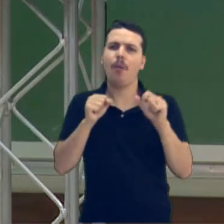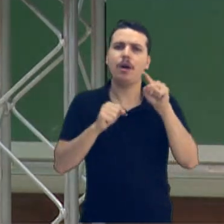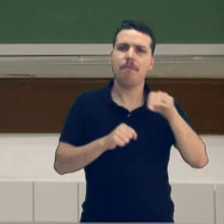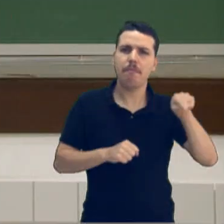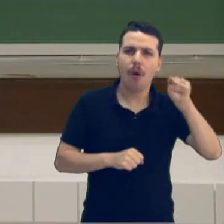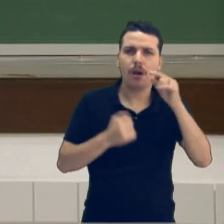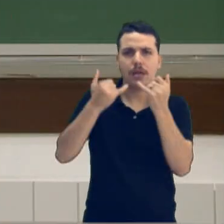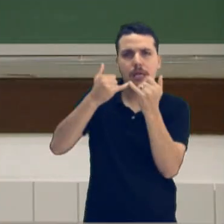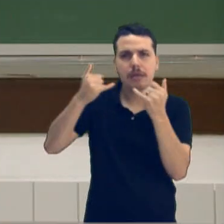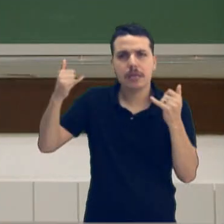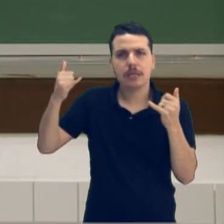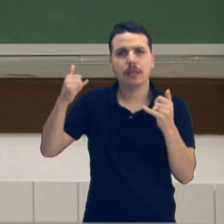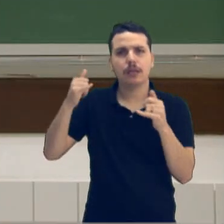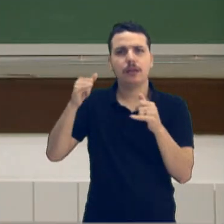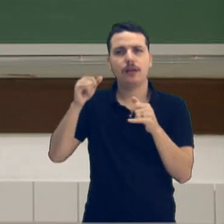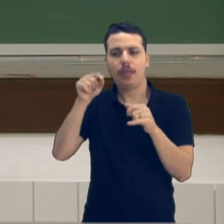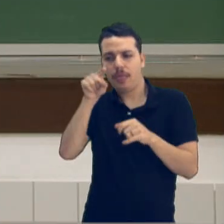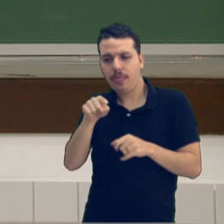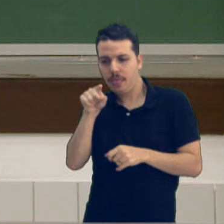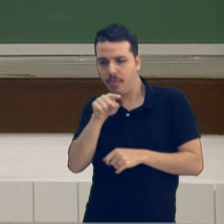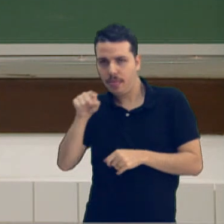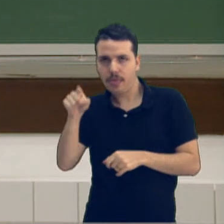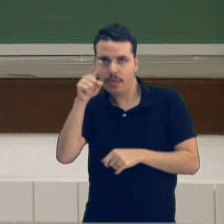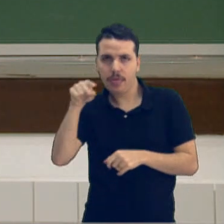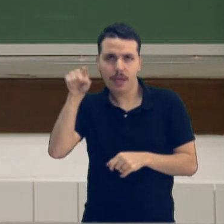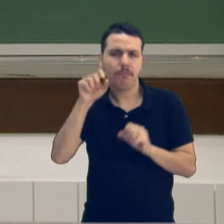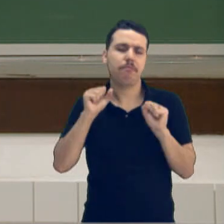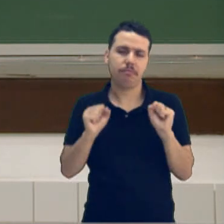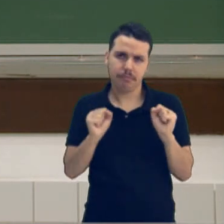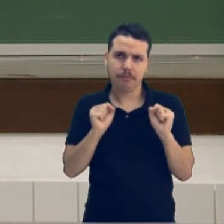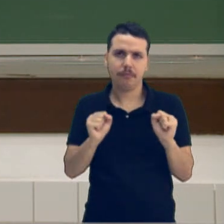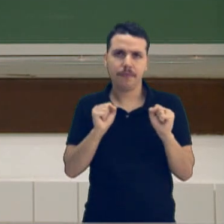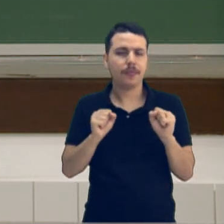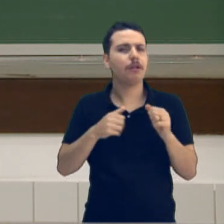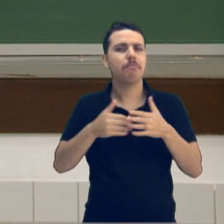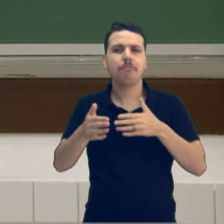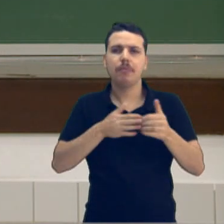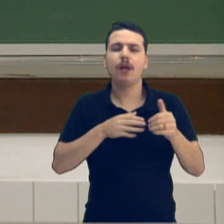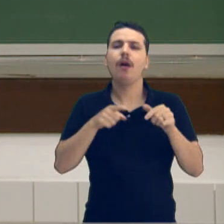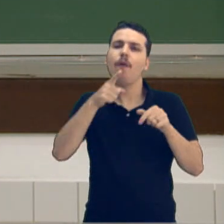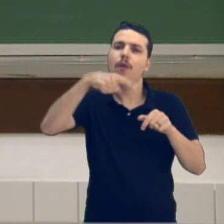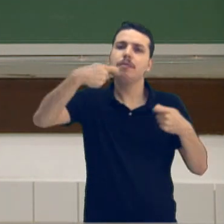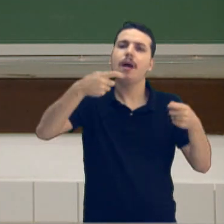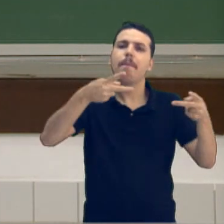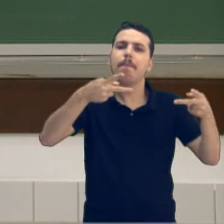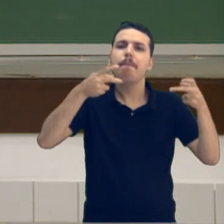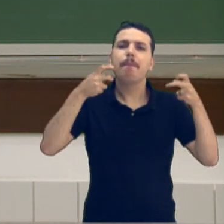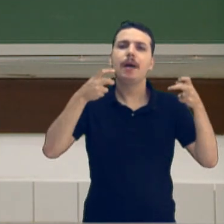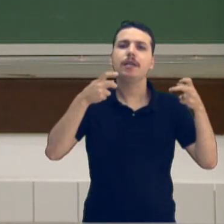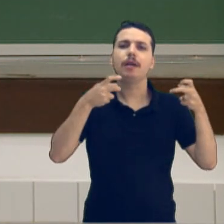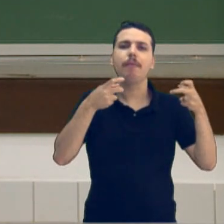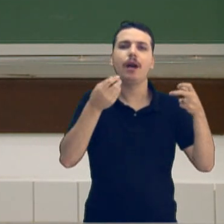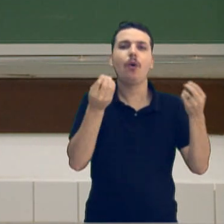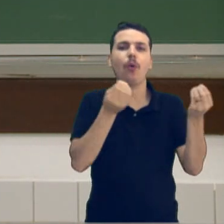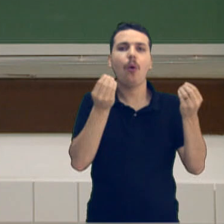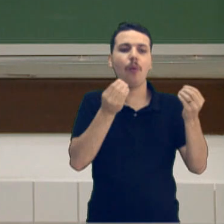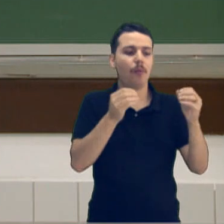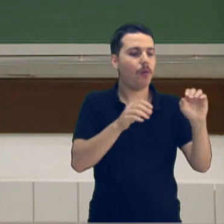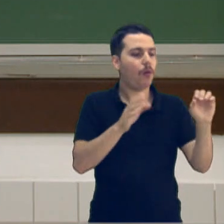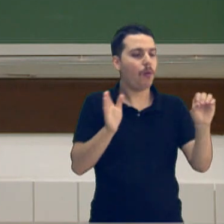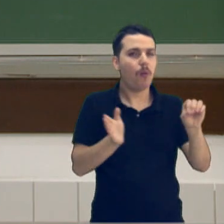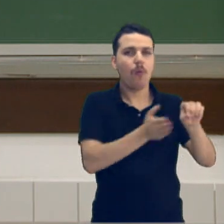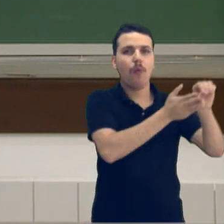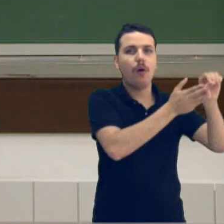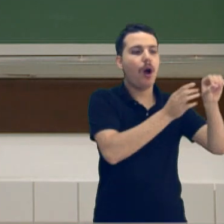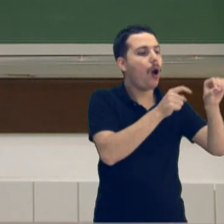risquinho, palitinho, não importa. O que importa é que vocês percebam essa questão da direção da bola, para onde que ela